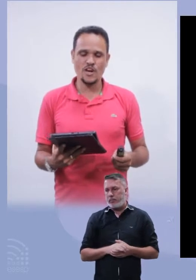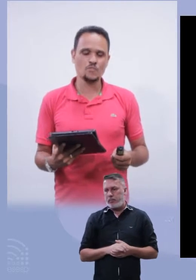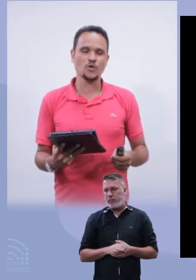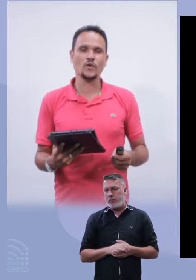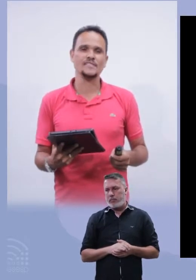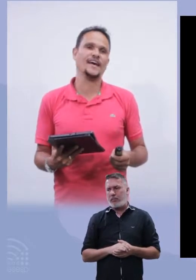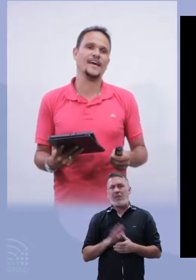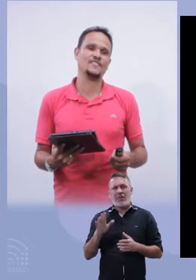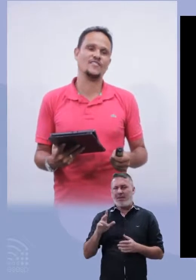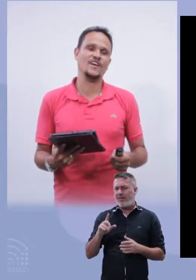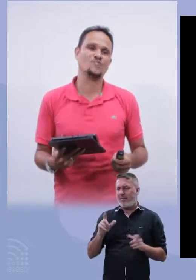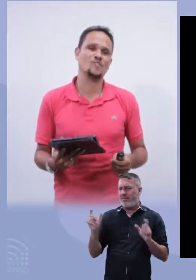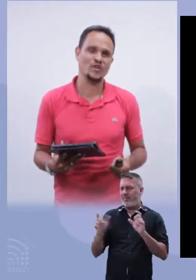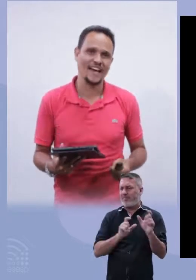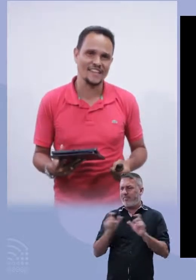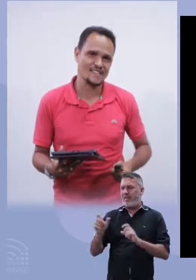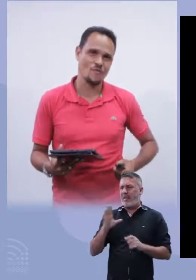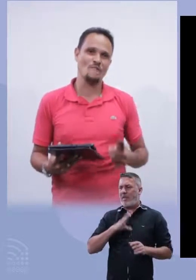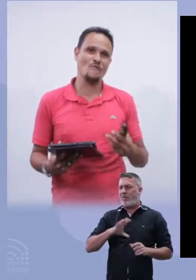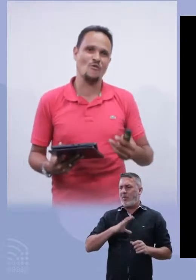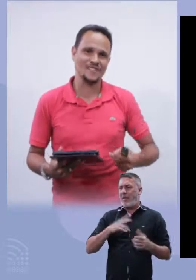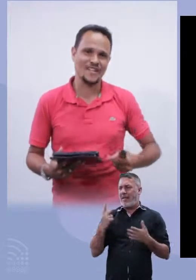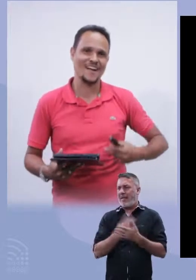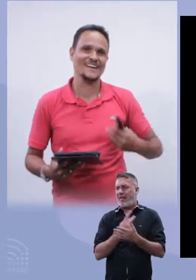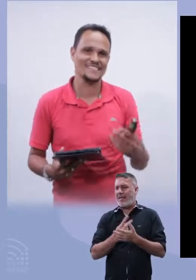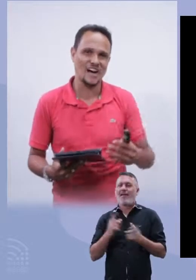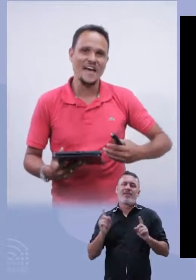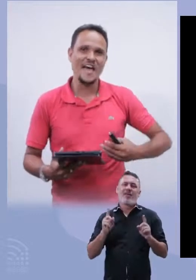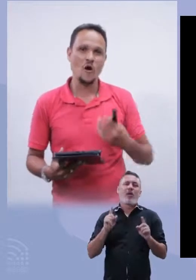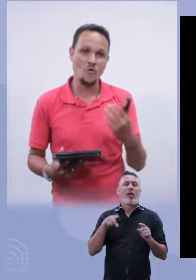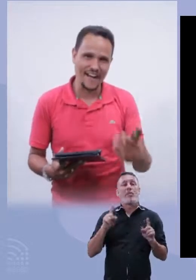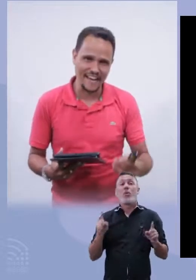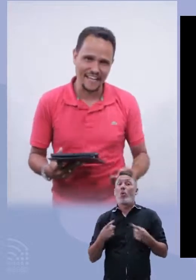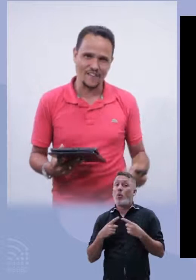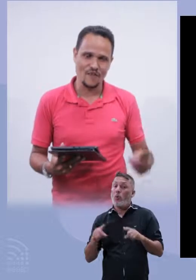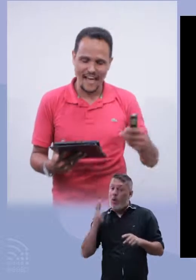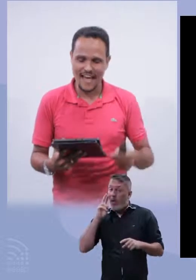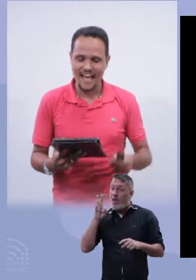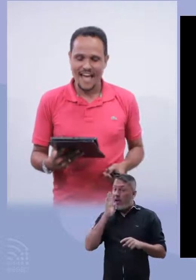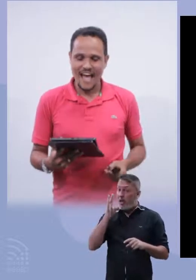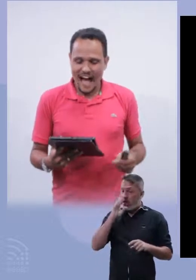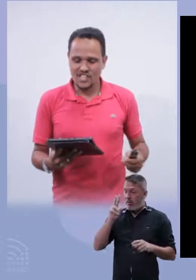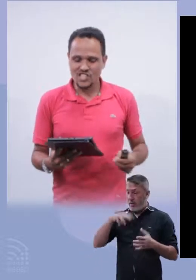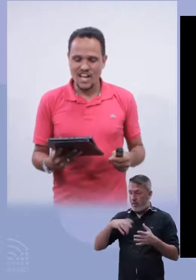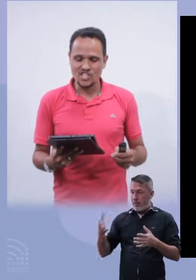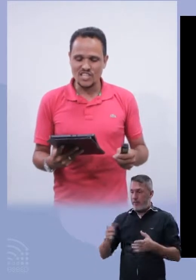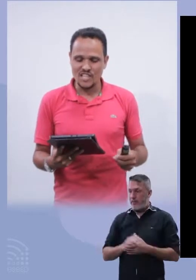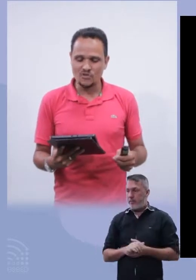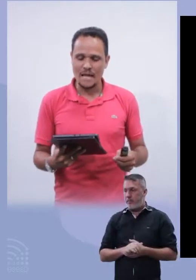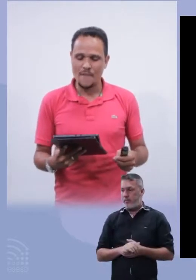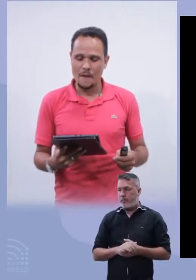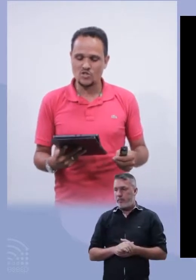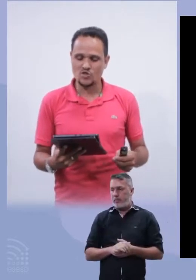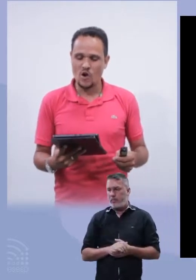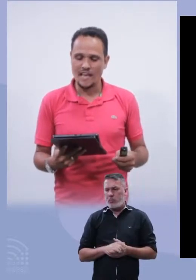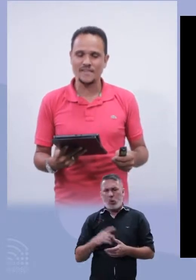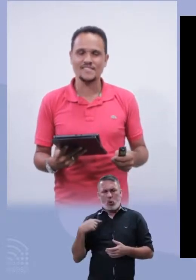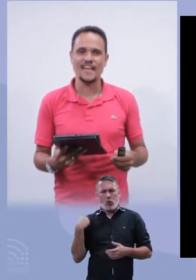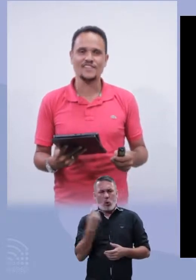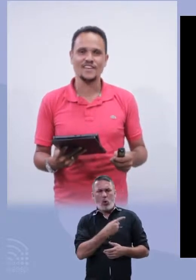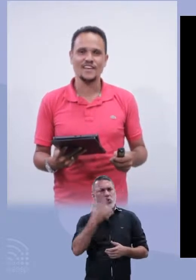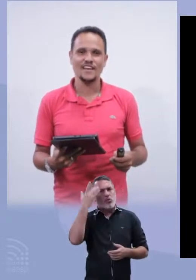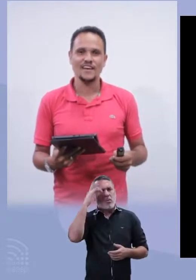um monte de erro de português. Gente, não é erro de português, é uma música, é uma canção, é alguma crítica, vamos ler? A gente não sabemos